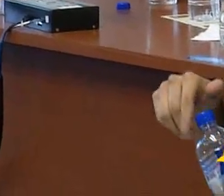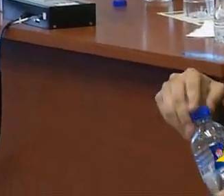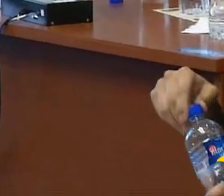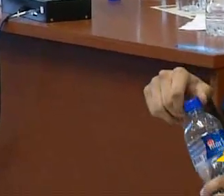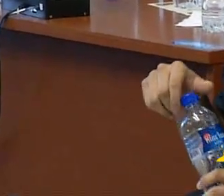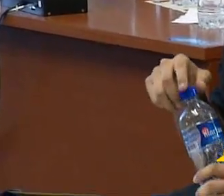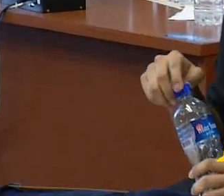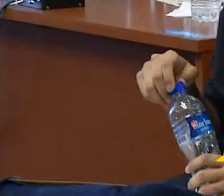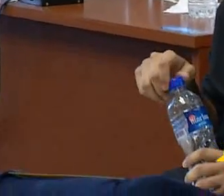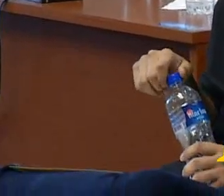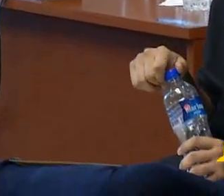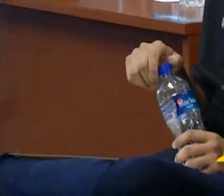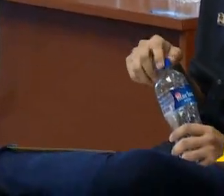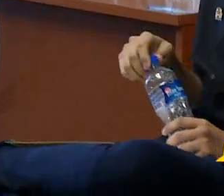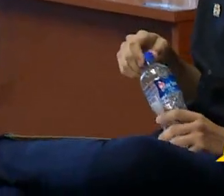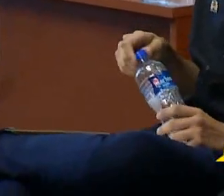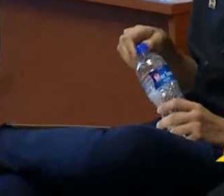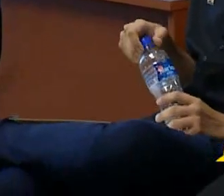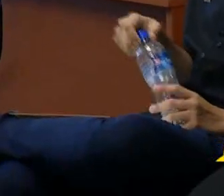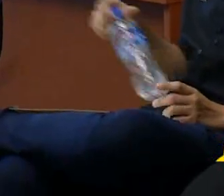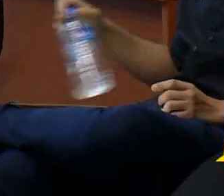preciso de você aqui.